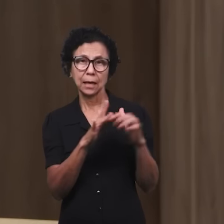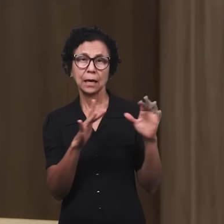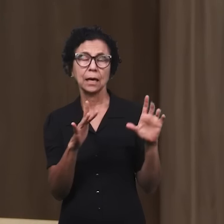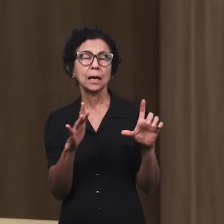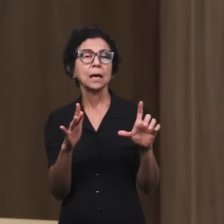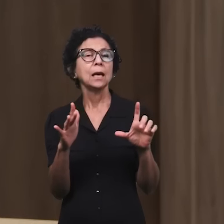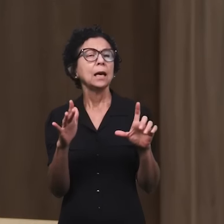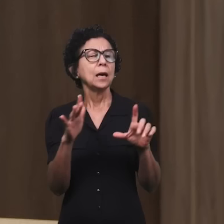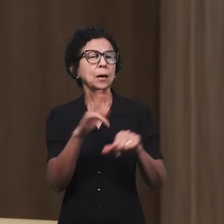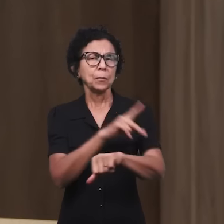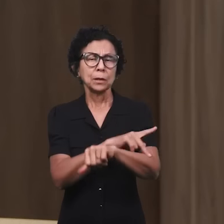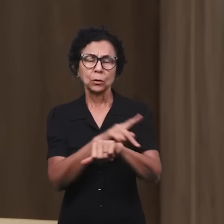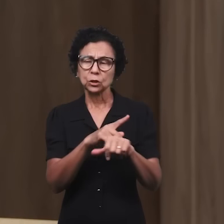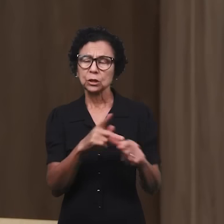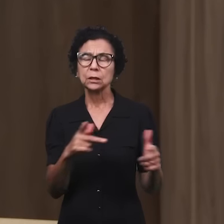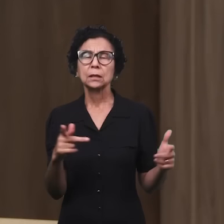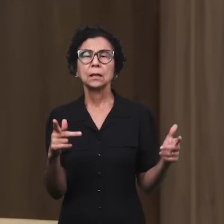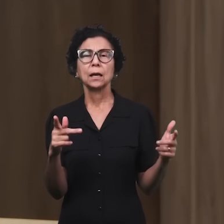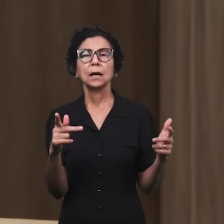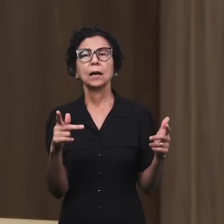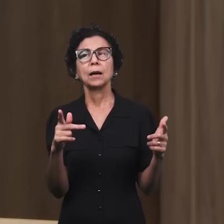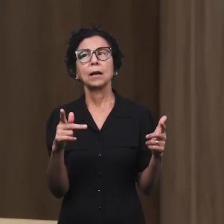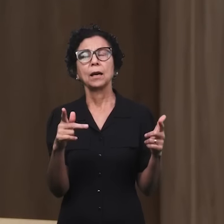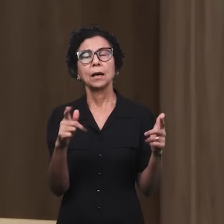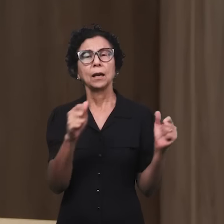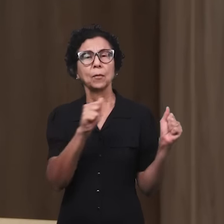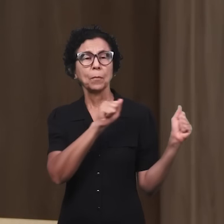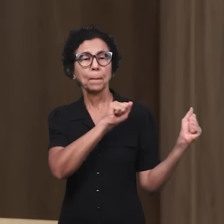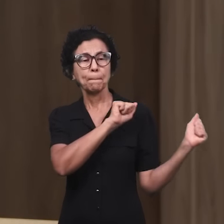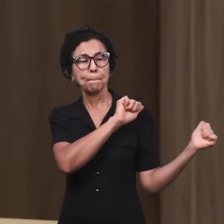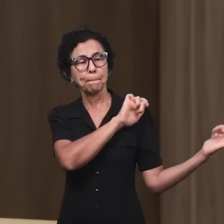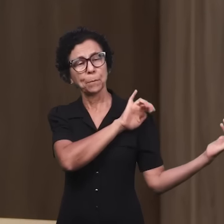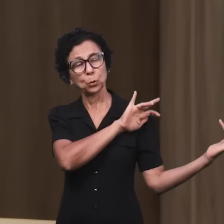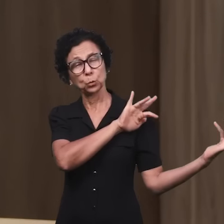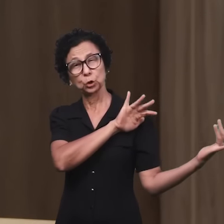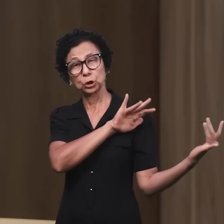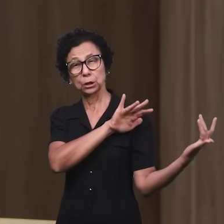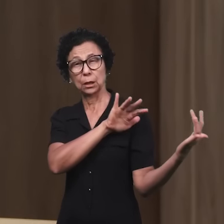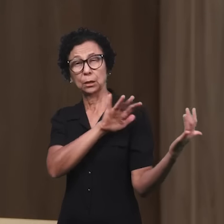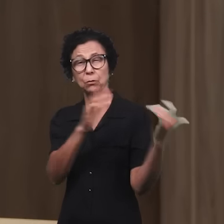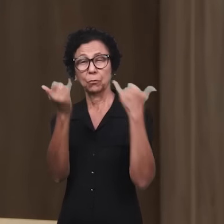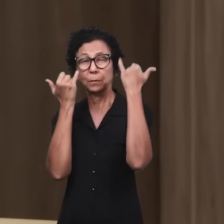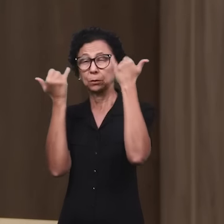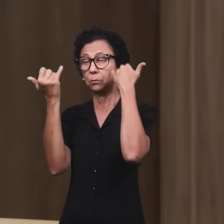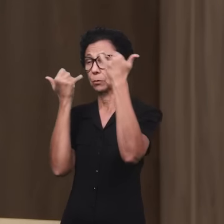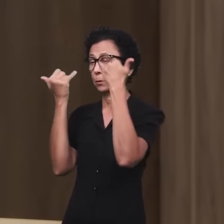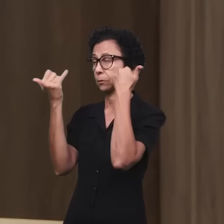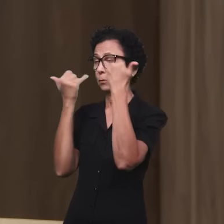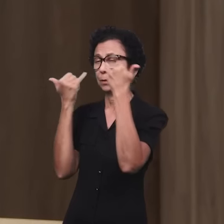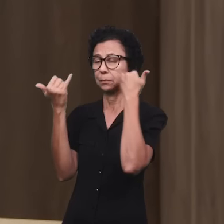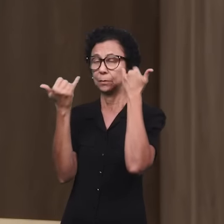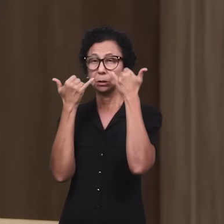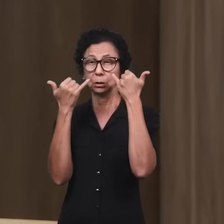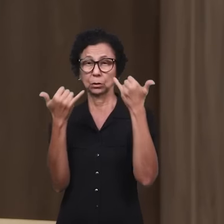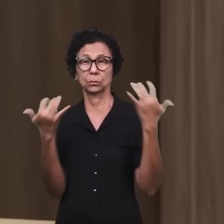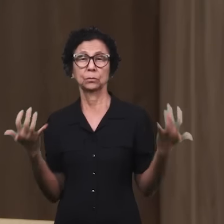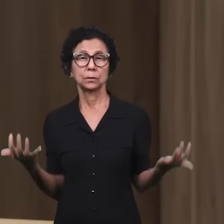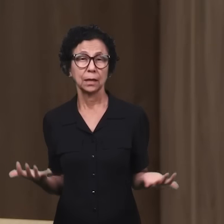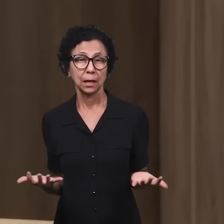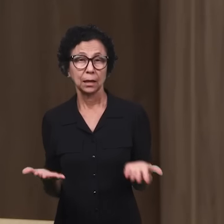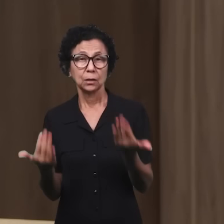de pedagogos, há uma multidão junta para matar os nossos jovens. Agora,